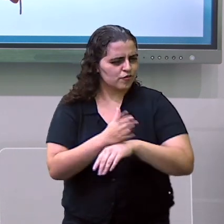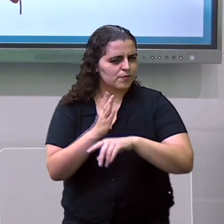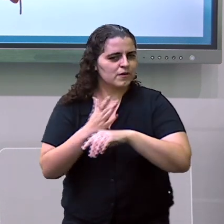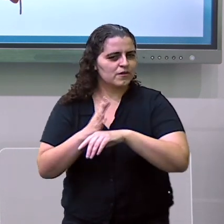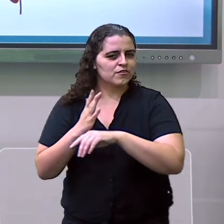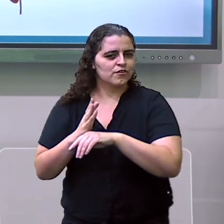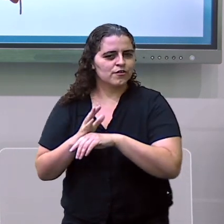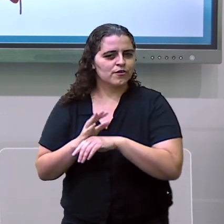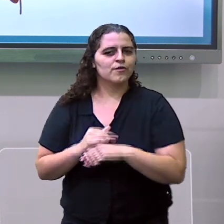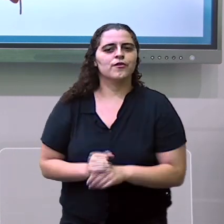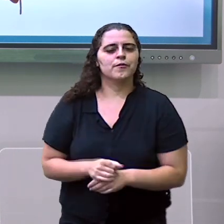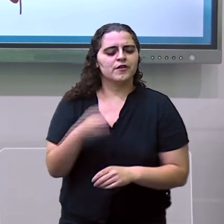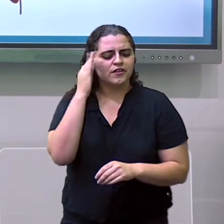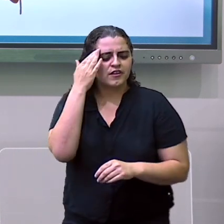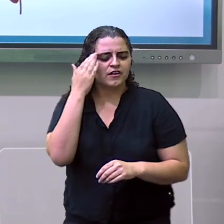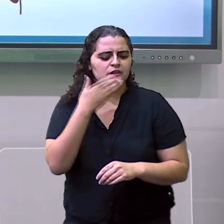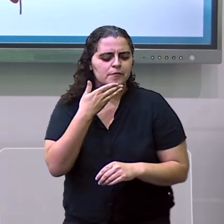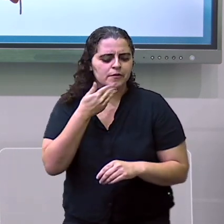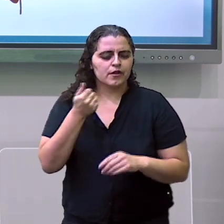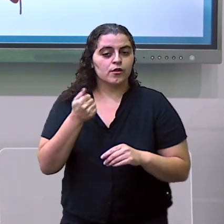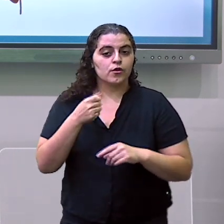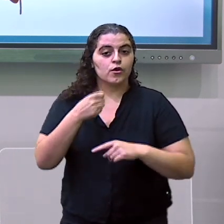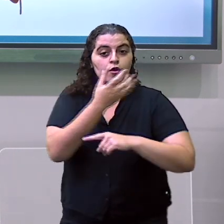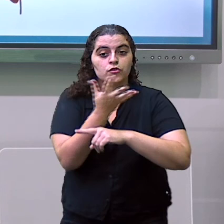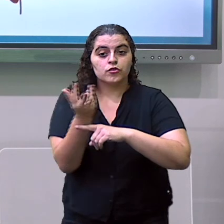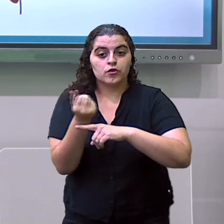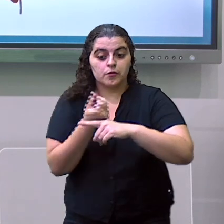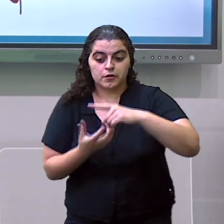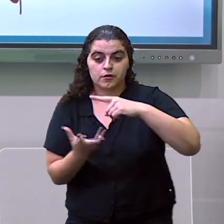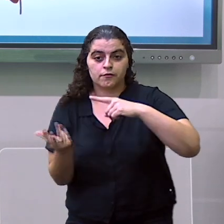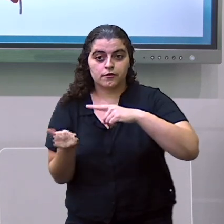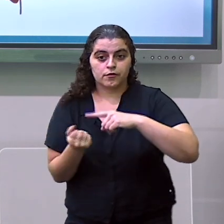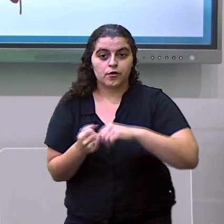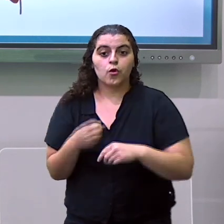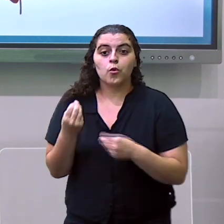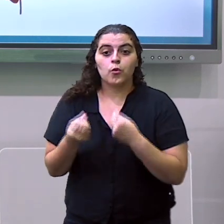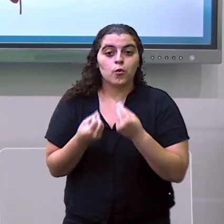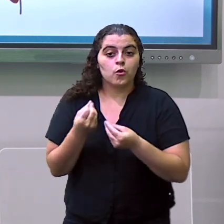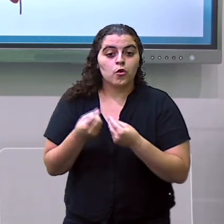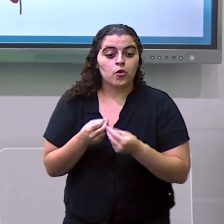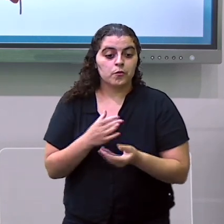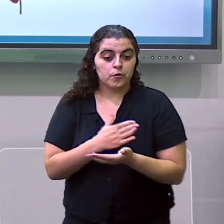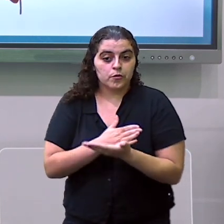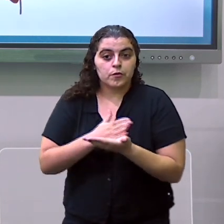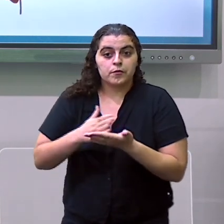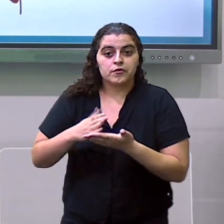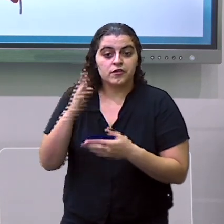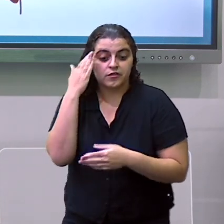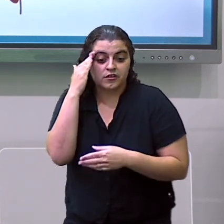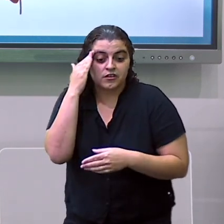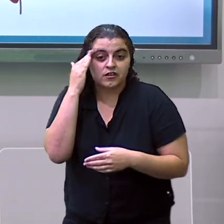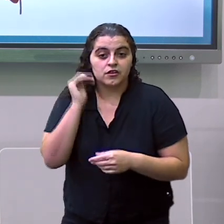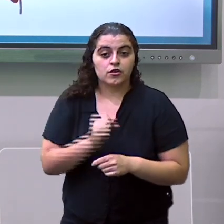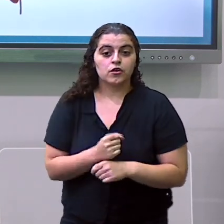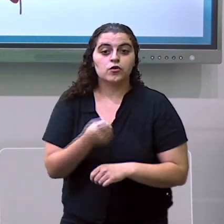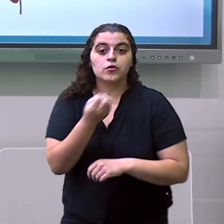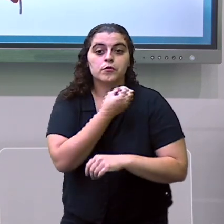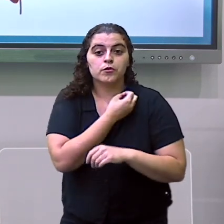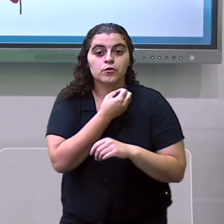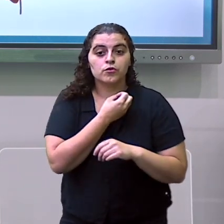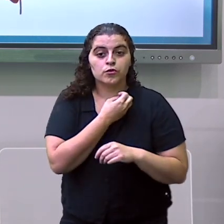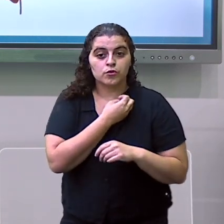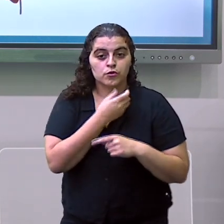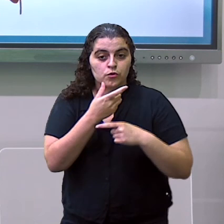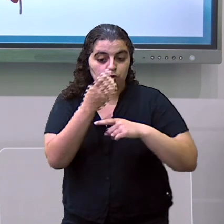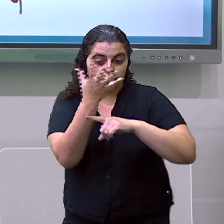prática interessante para entender a fração lá na sua primeira primícia, como a gente começa a entender os números